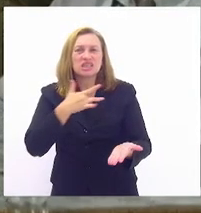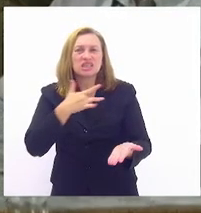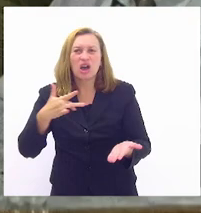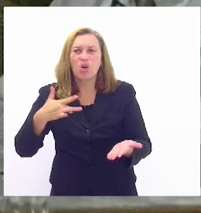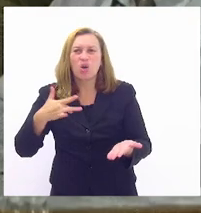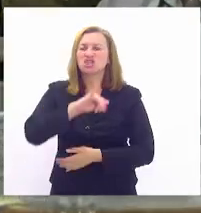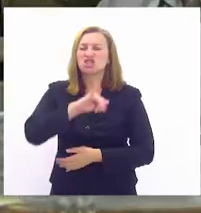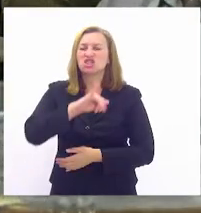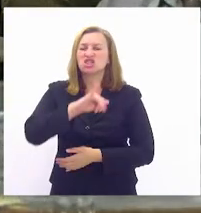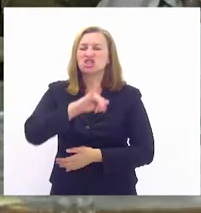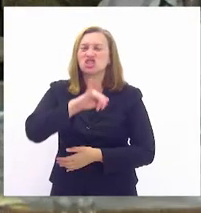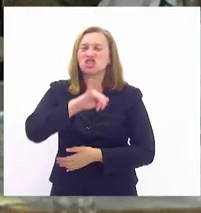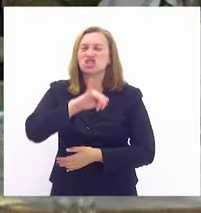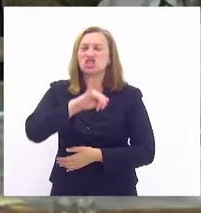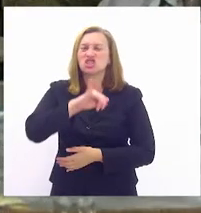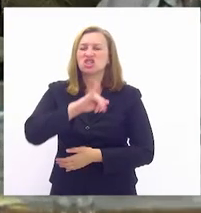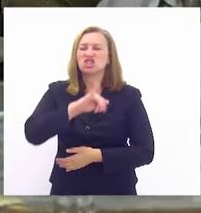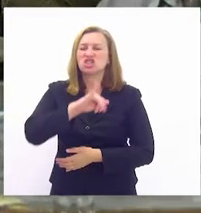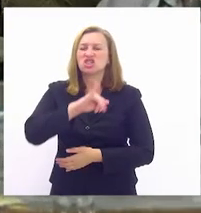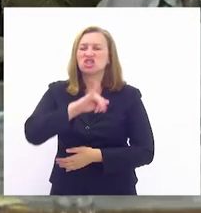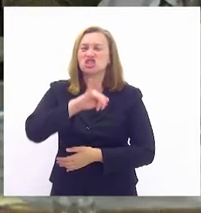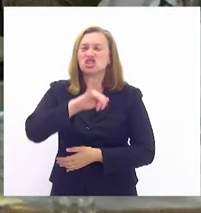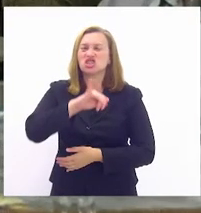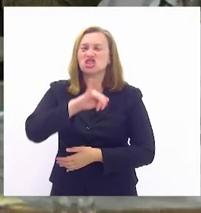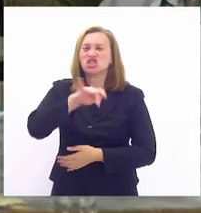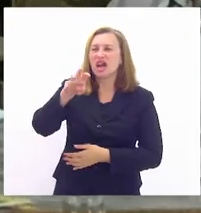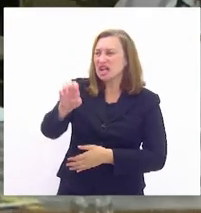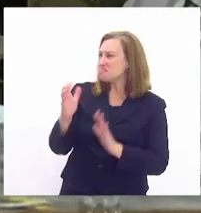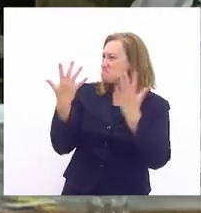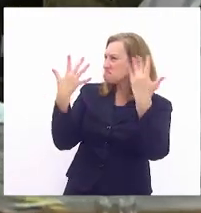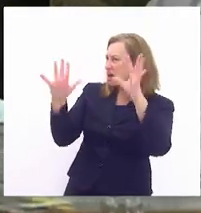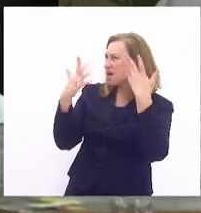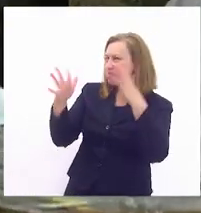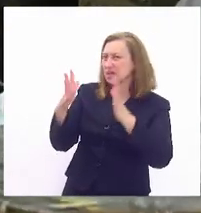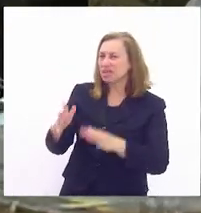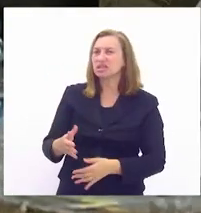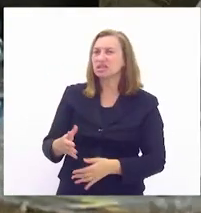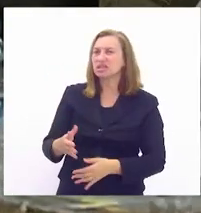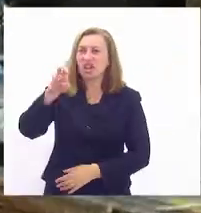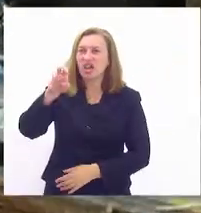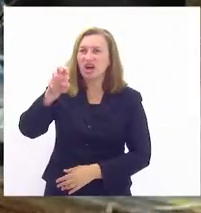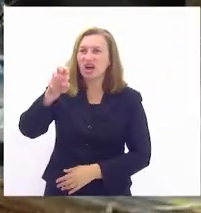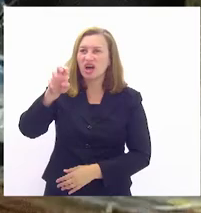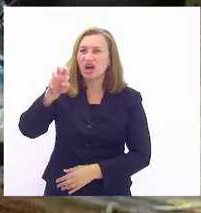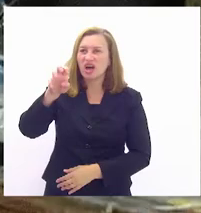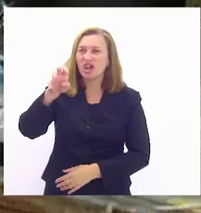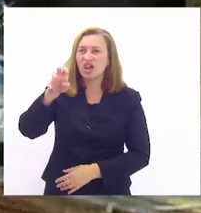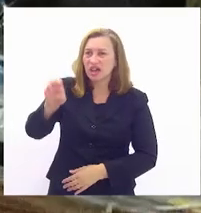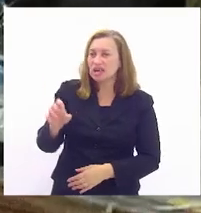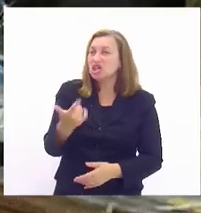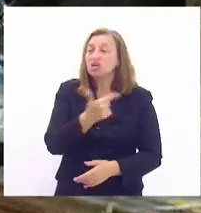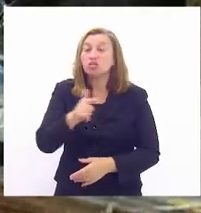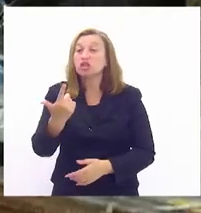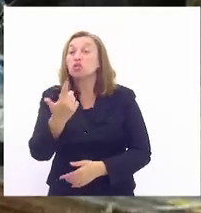ter representante do meio ambiente. Jari está de parabéns, grande deputado Jari. Mas nós temos um outro deputado aqui,